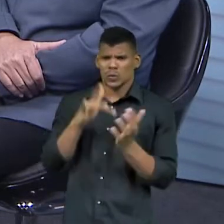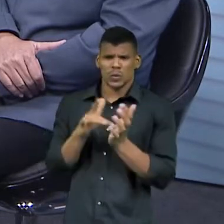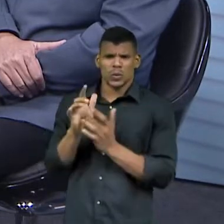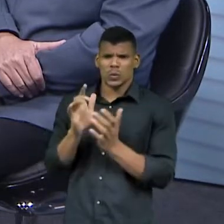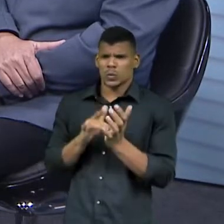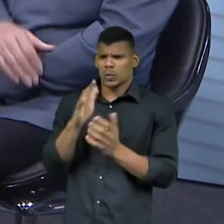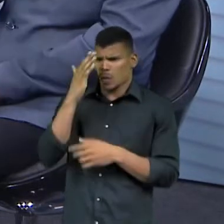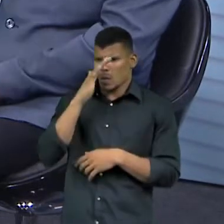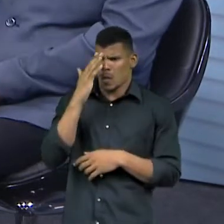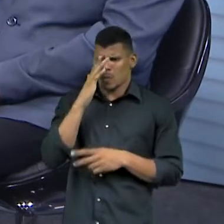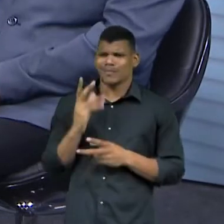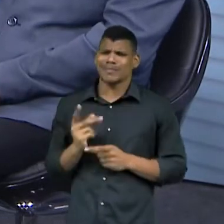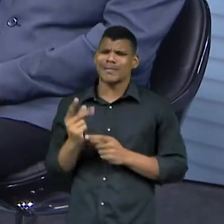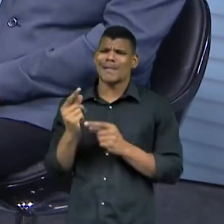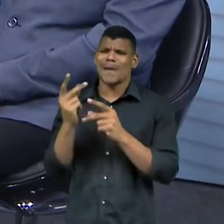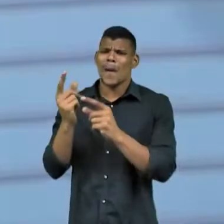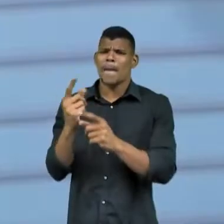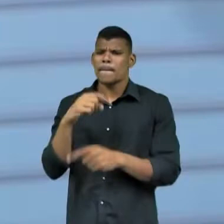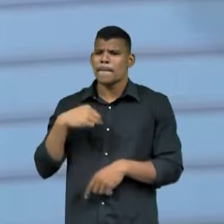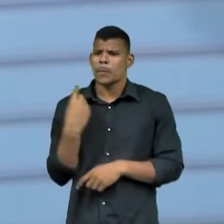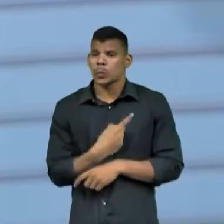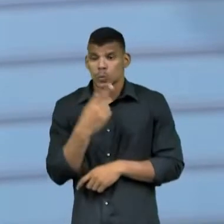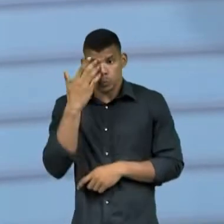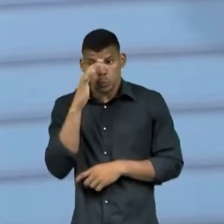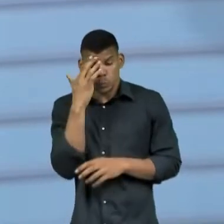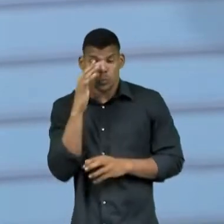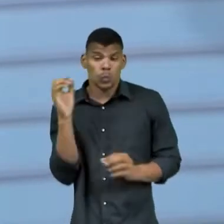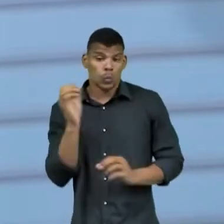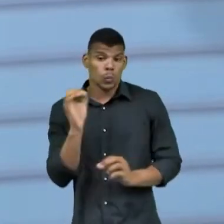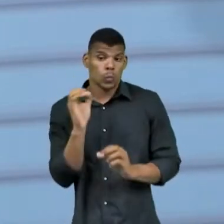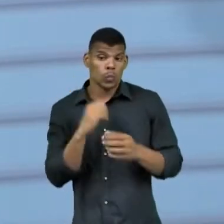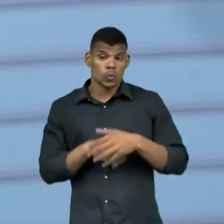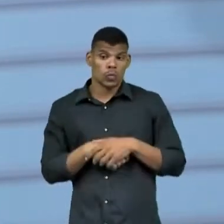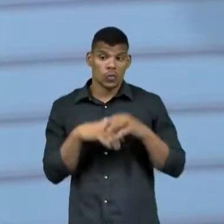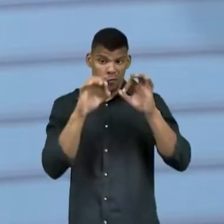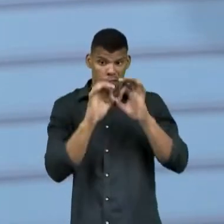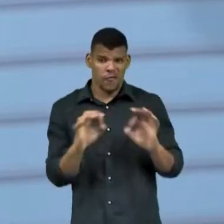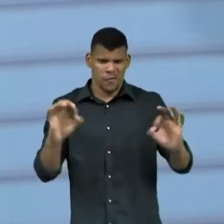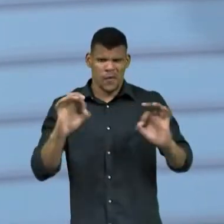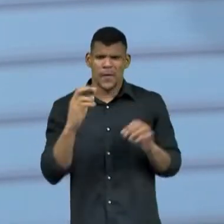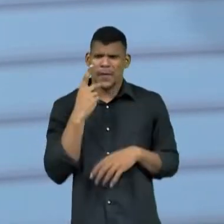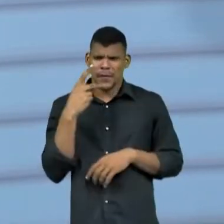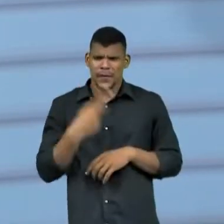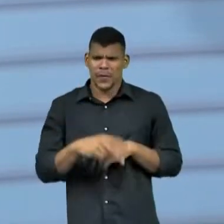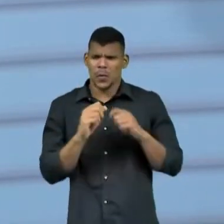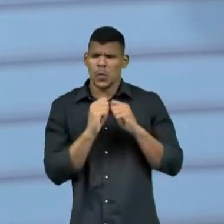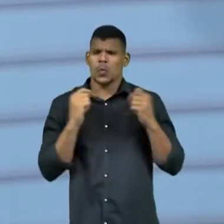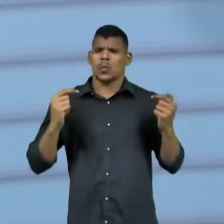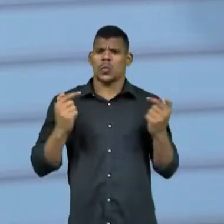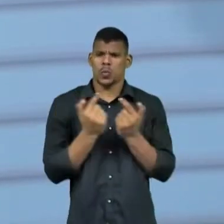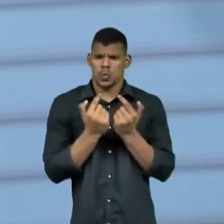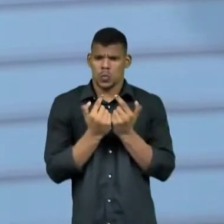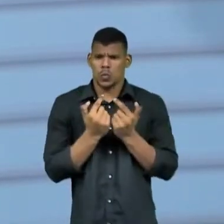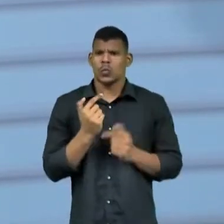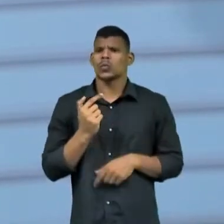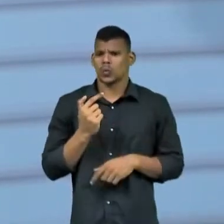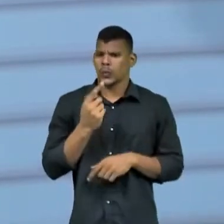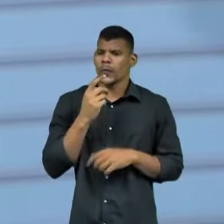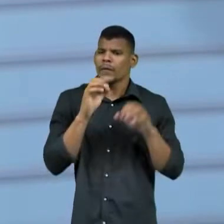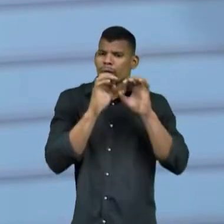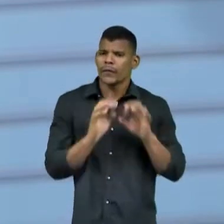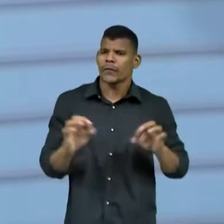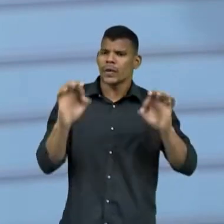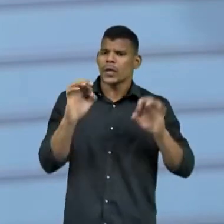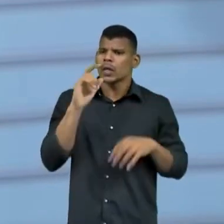eh eu acho que nós voltamos aí para uma frase inclusive que eu citei aqui na Assembleia num discurso que é uma frase de